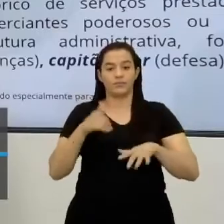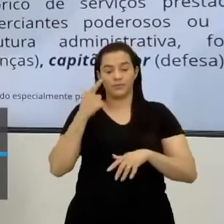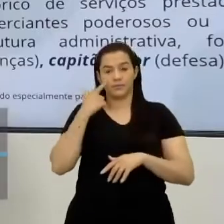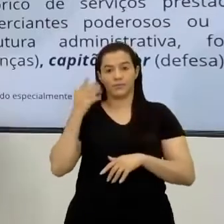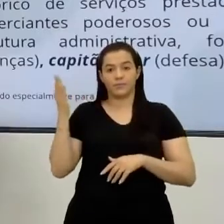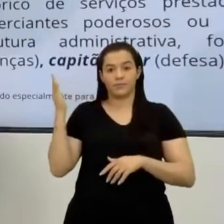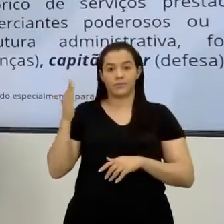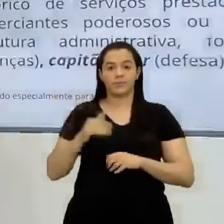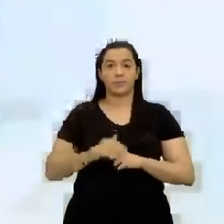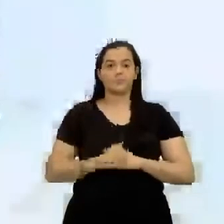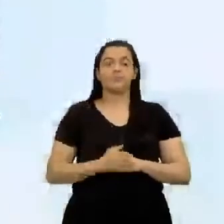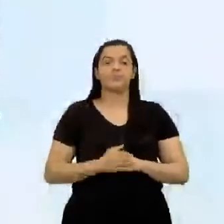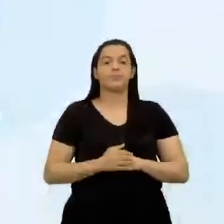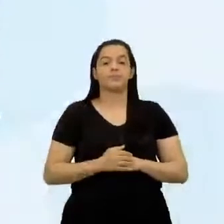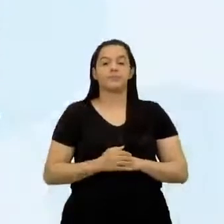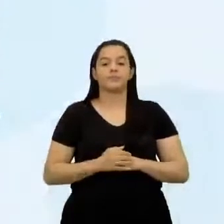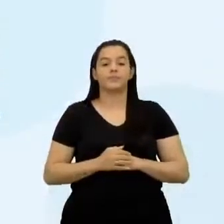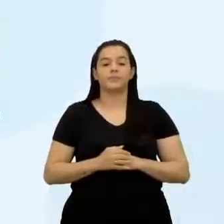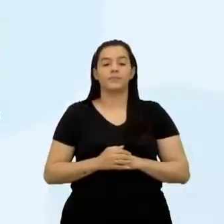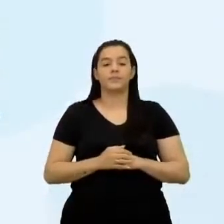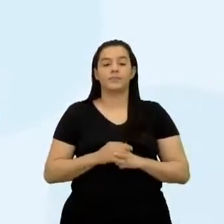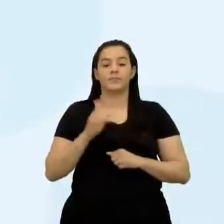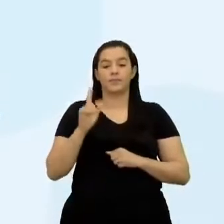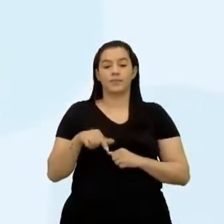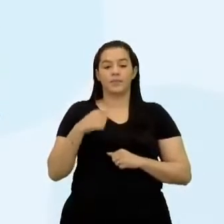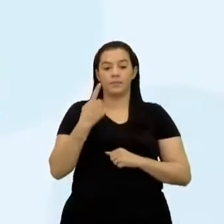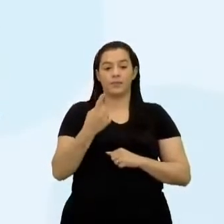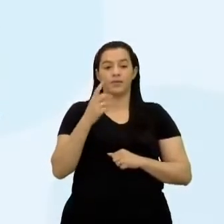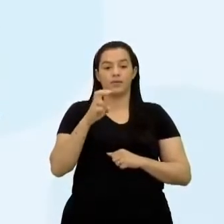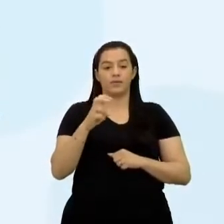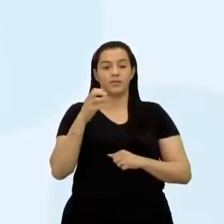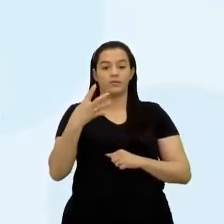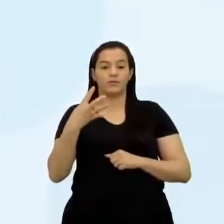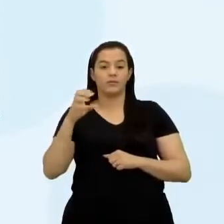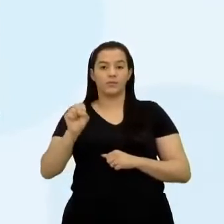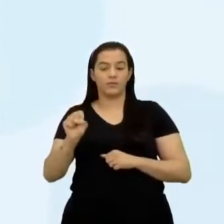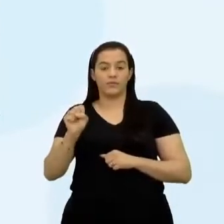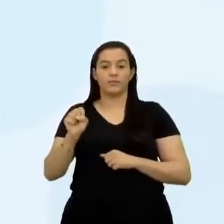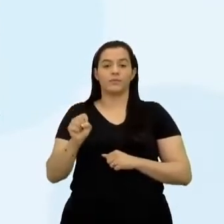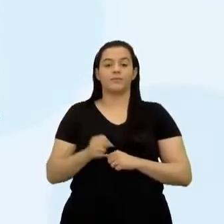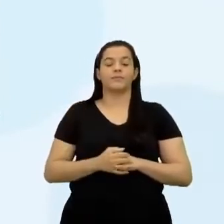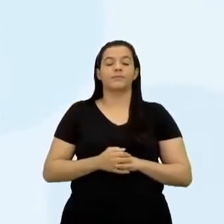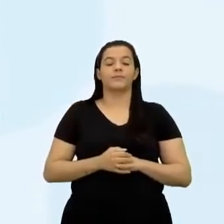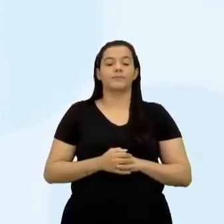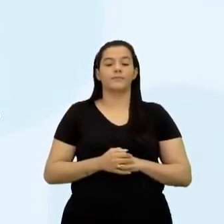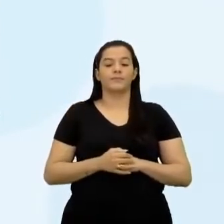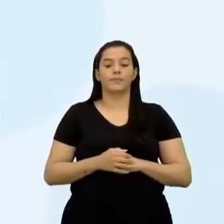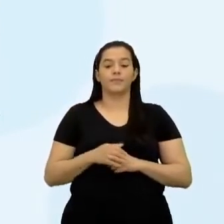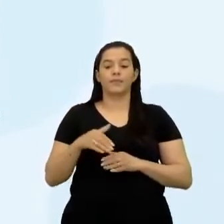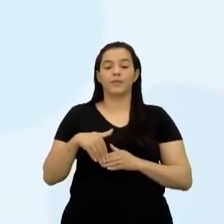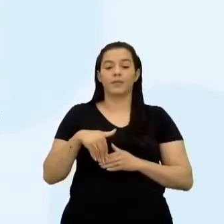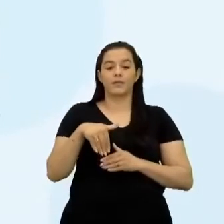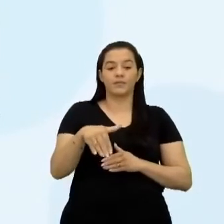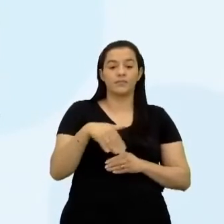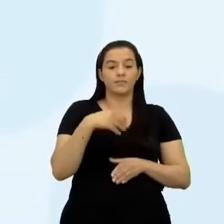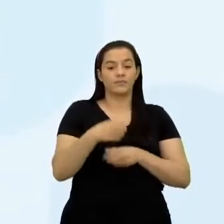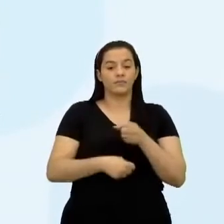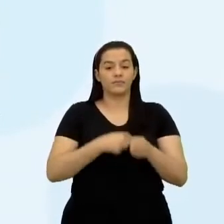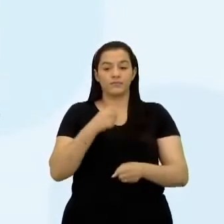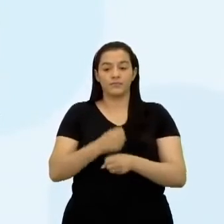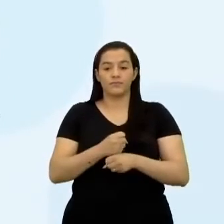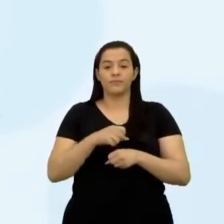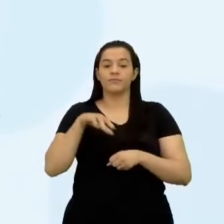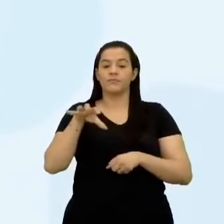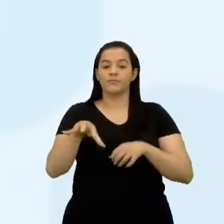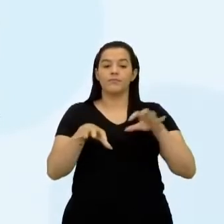na tela. Ali onde está escrito 1548, né? Então, a partir deste ano, as